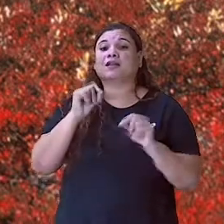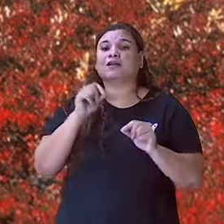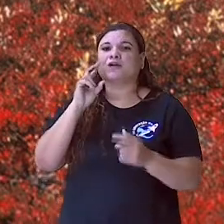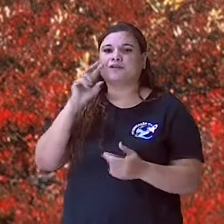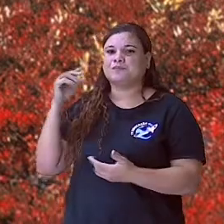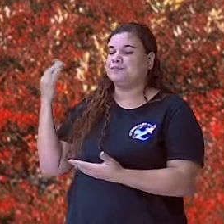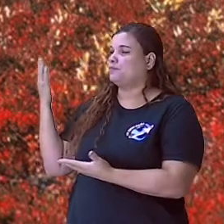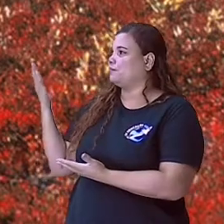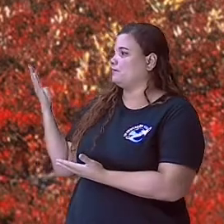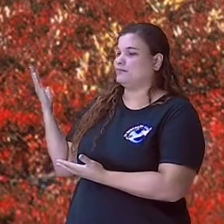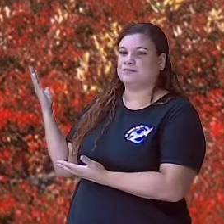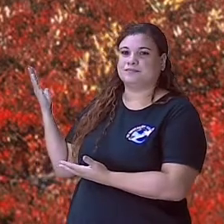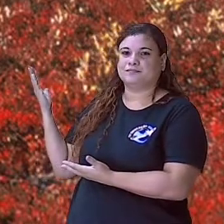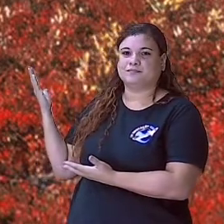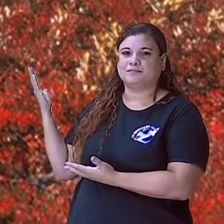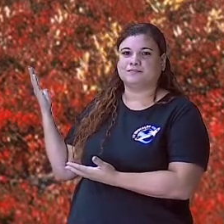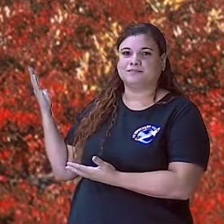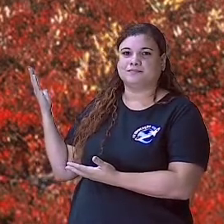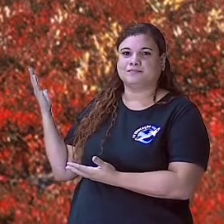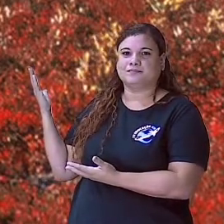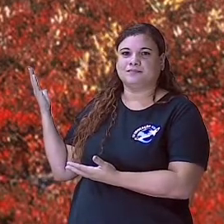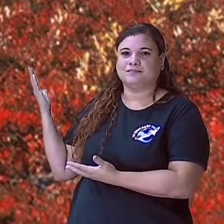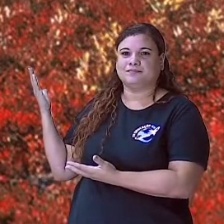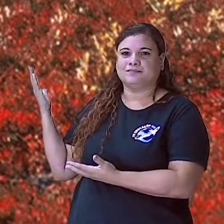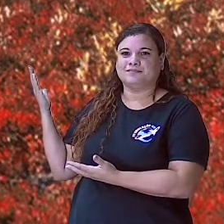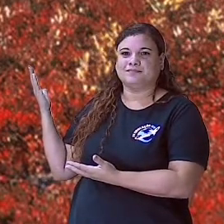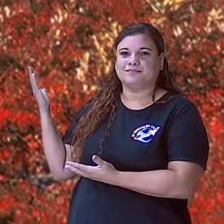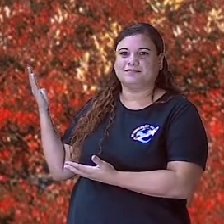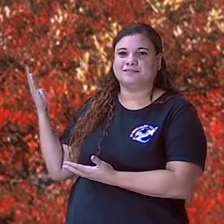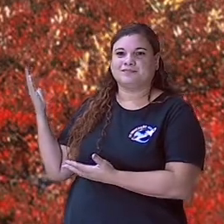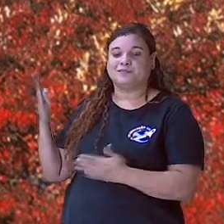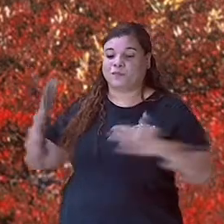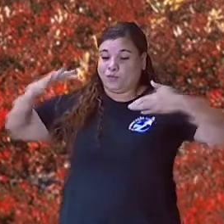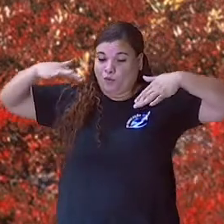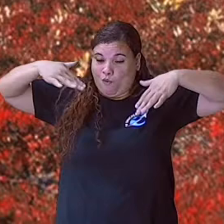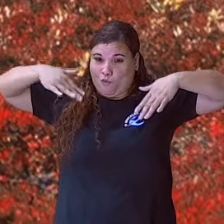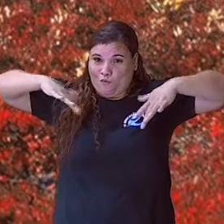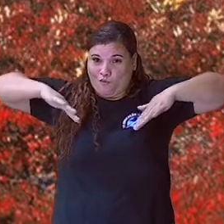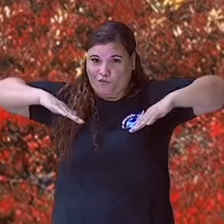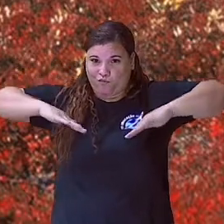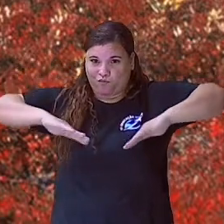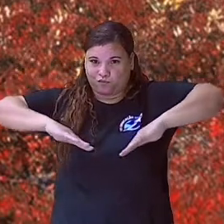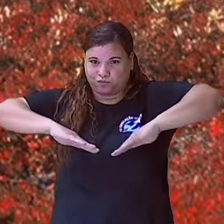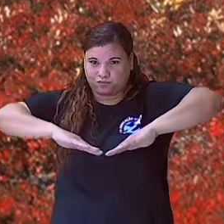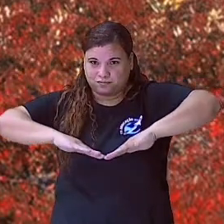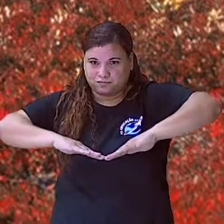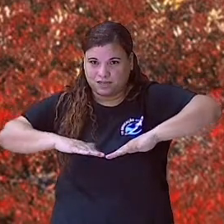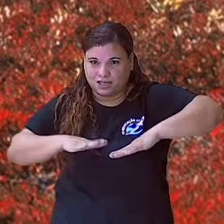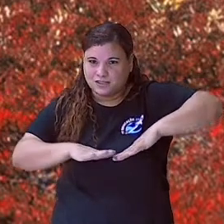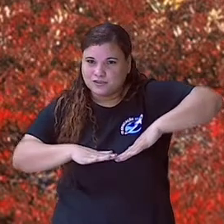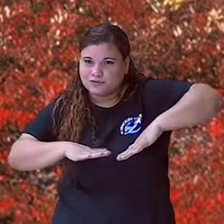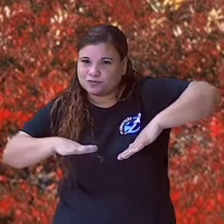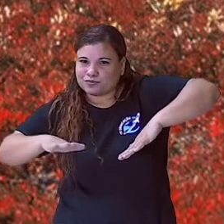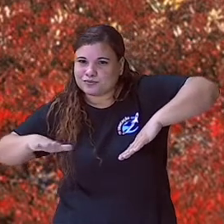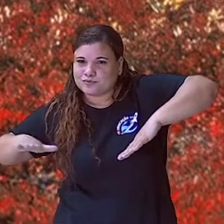pradarias, tá certo? Nos vales, tá?